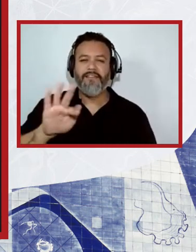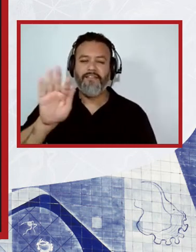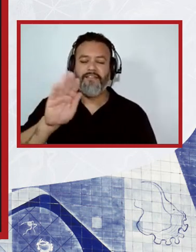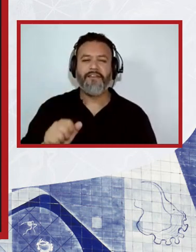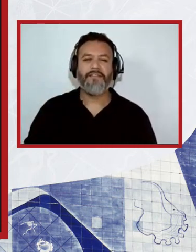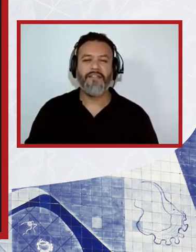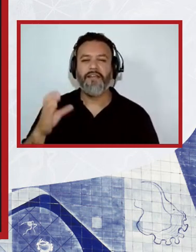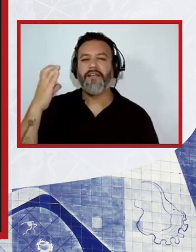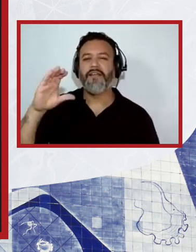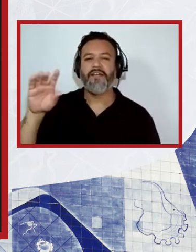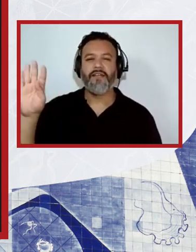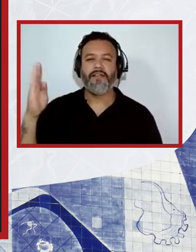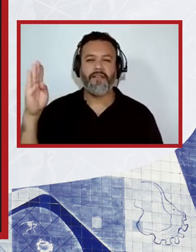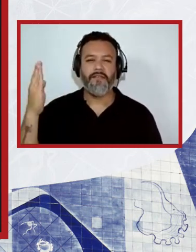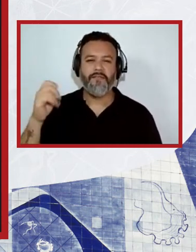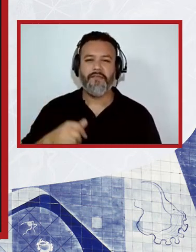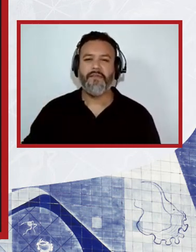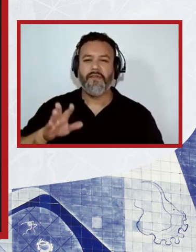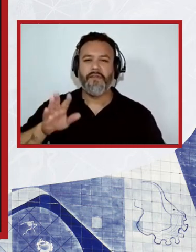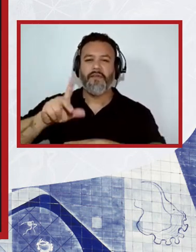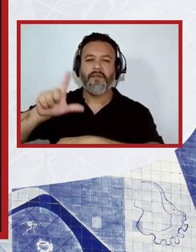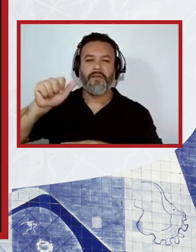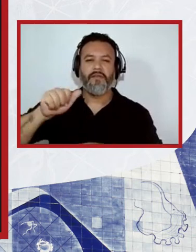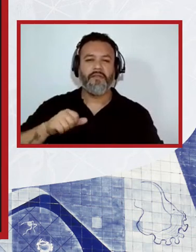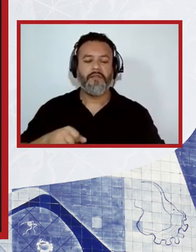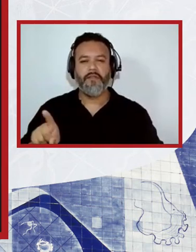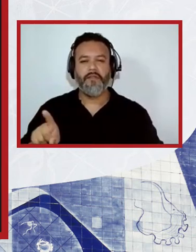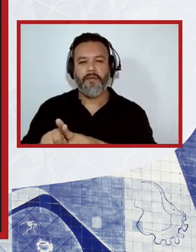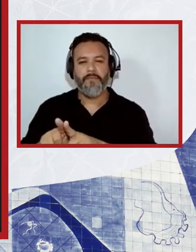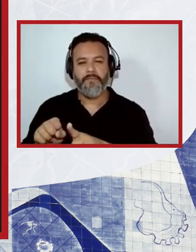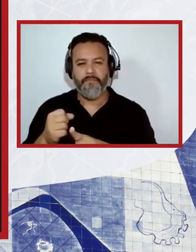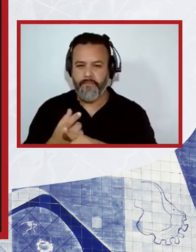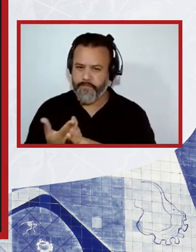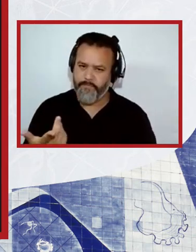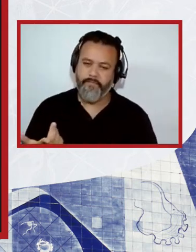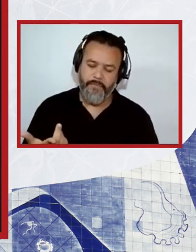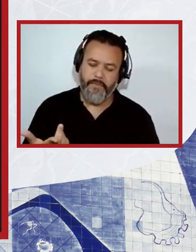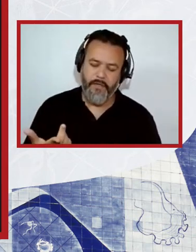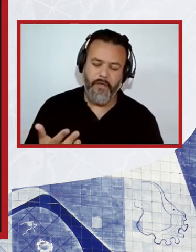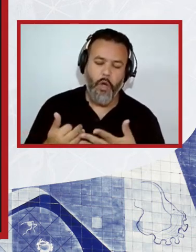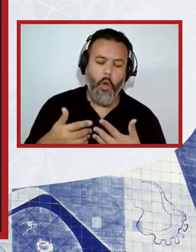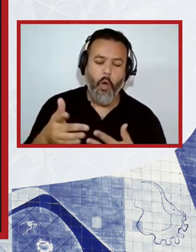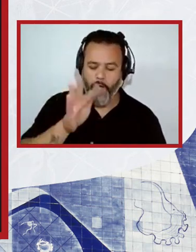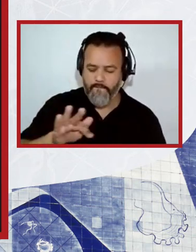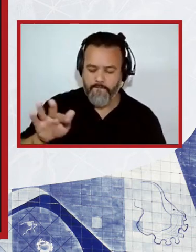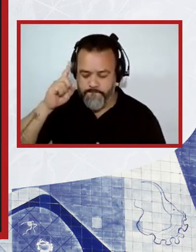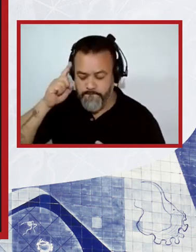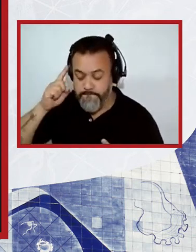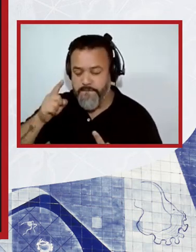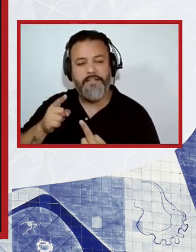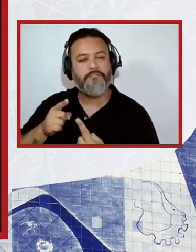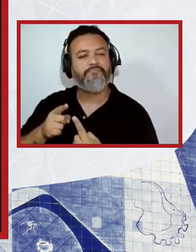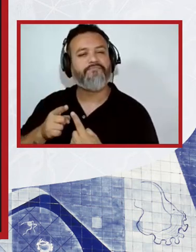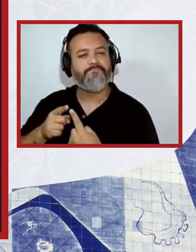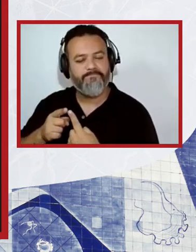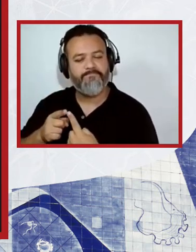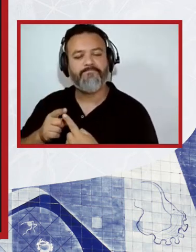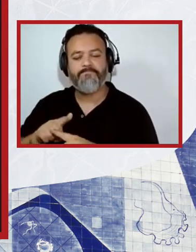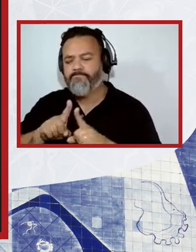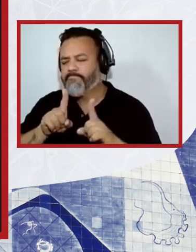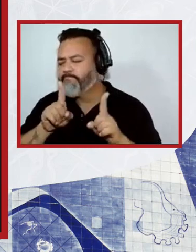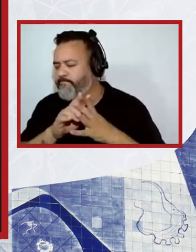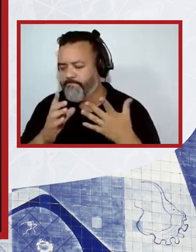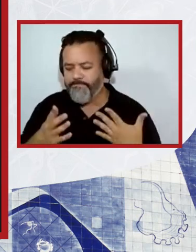em licenciatura. Foi uma faculdade bastante desafiadora, mas eu gosto muito do ramo das